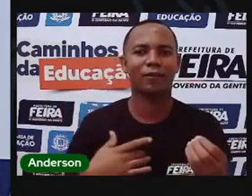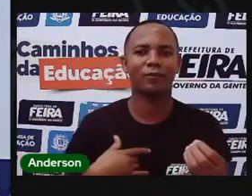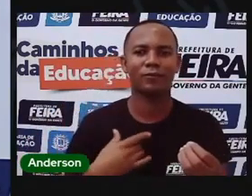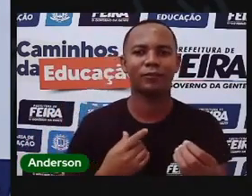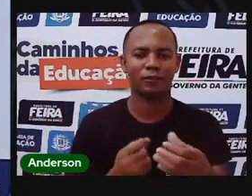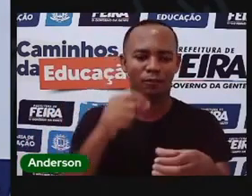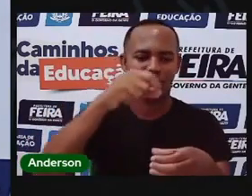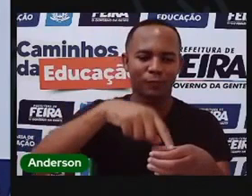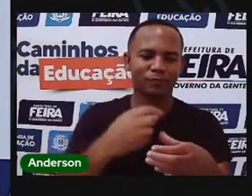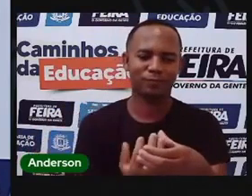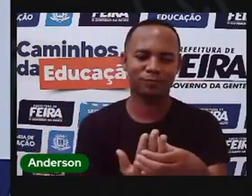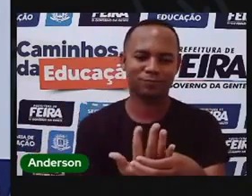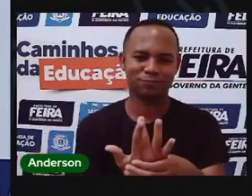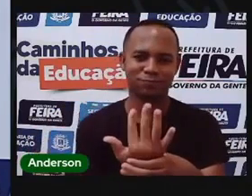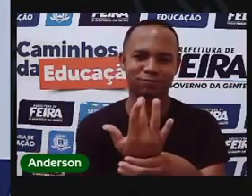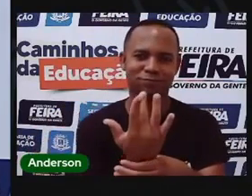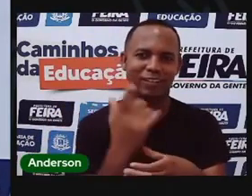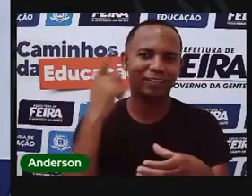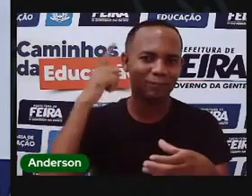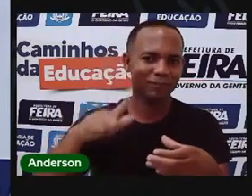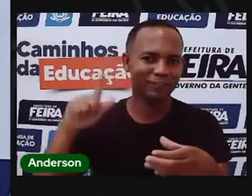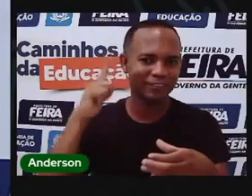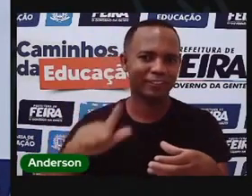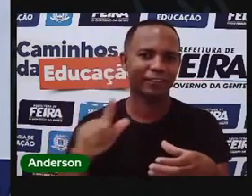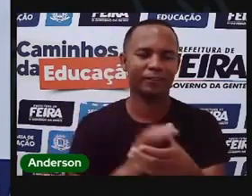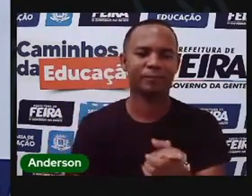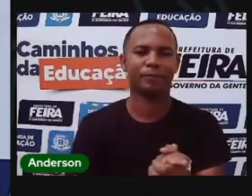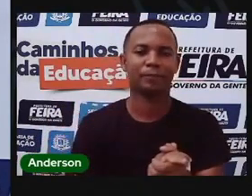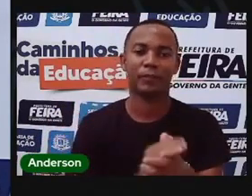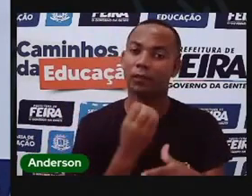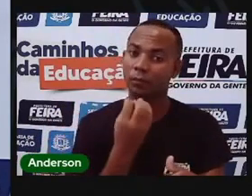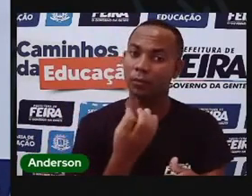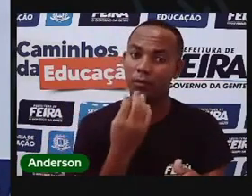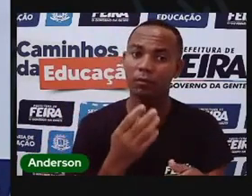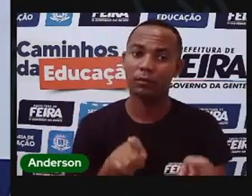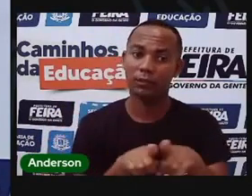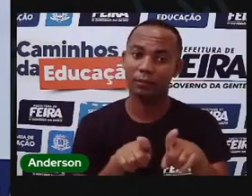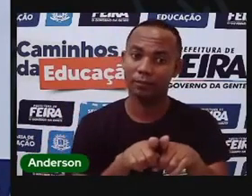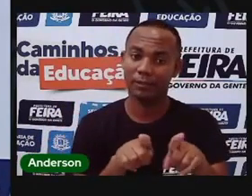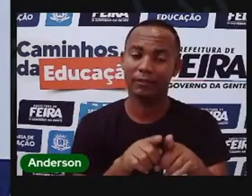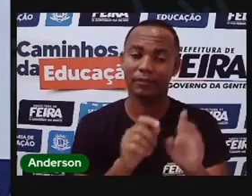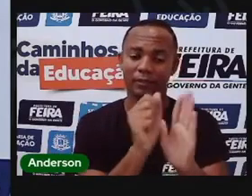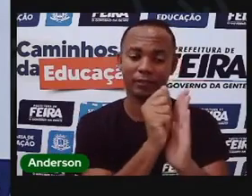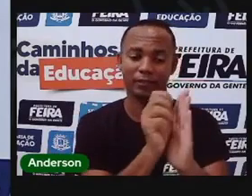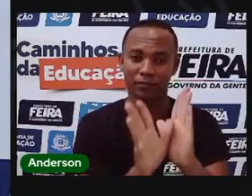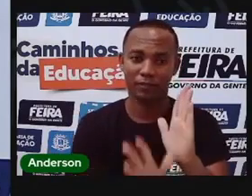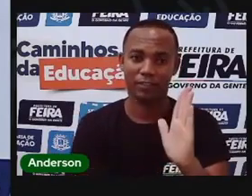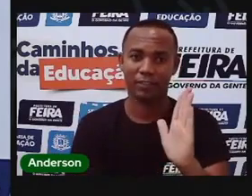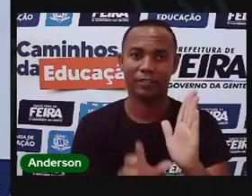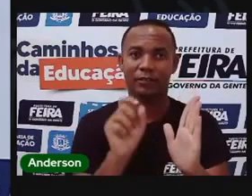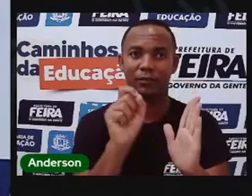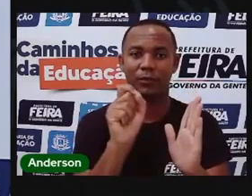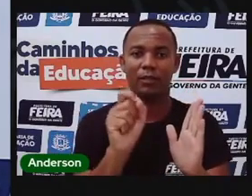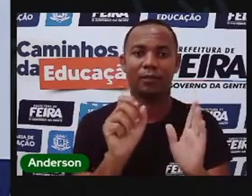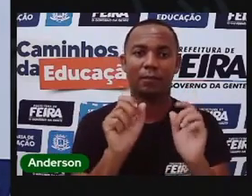a minha planta ela não vai se desenvolver, certo? Bom, e como atividade de vocês para casa, o que é que